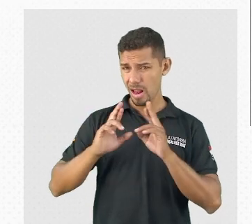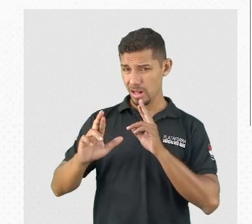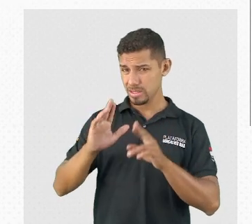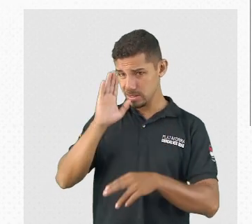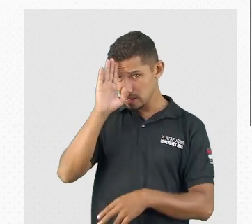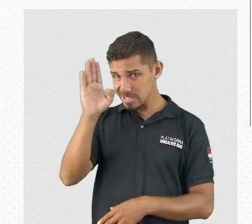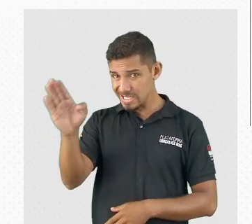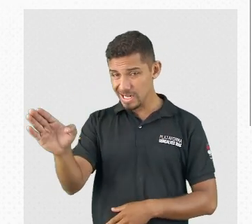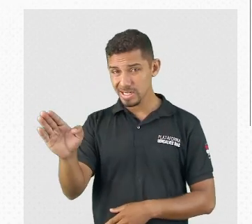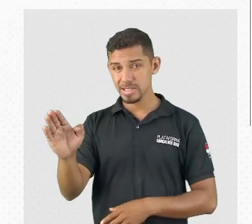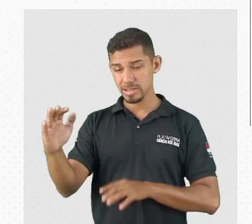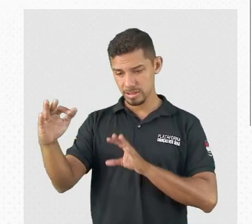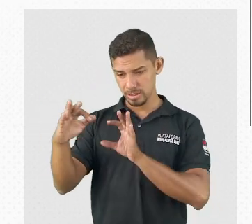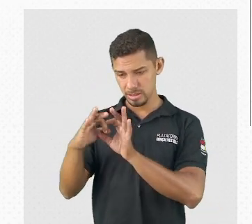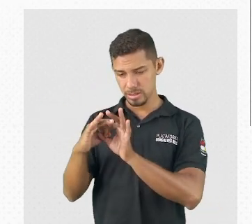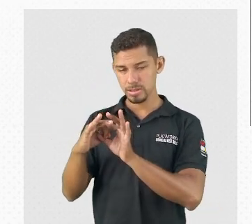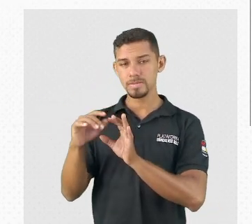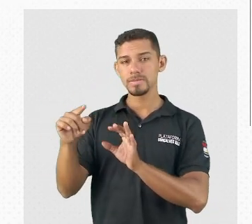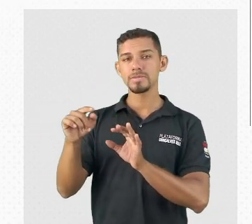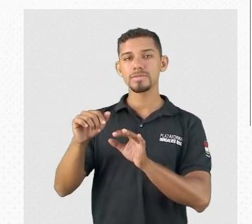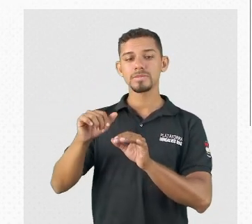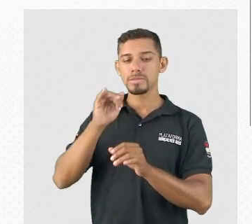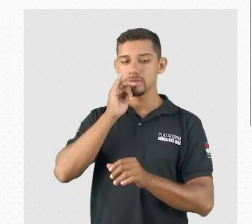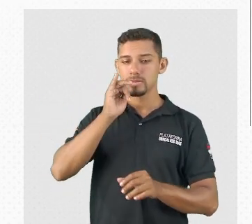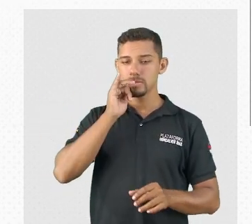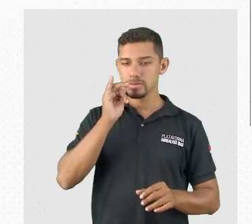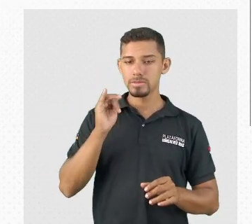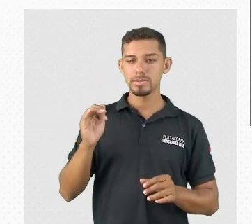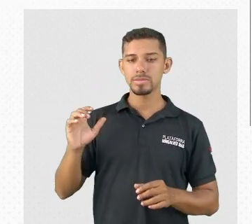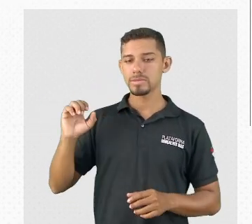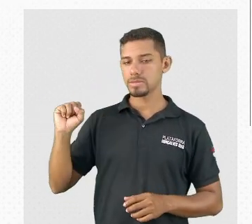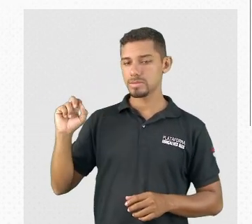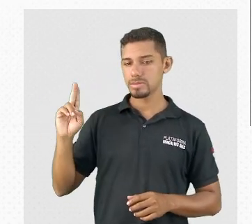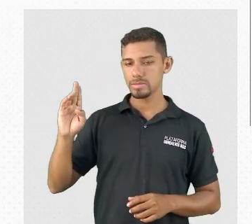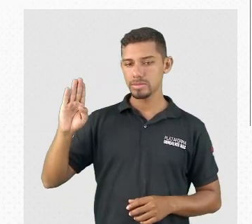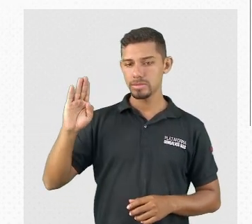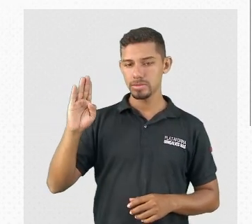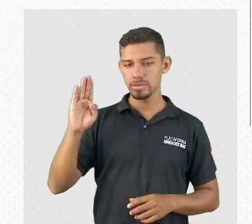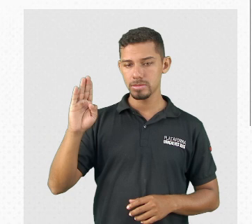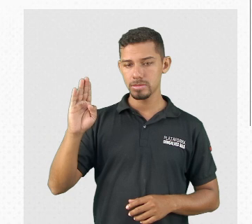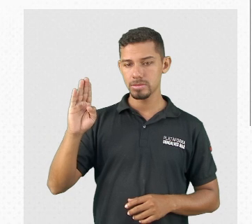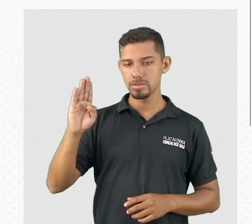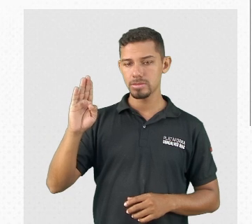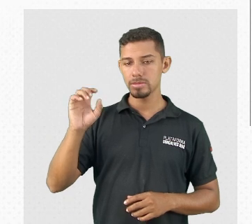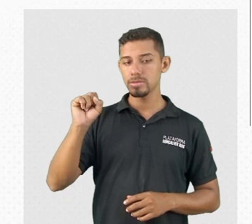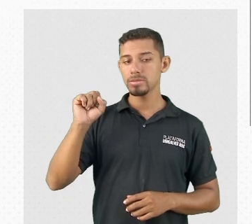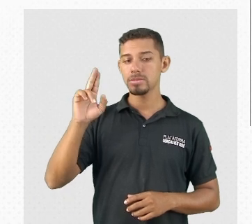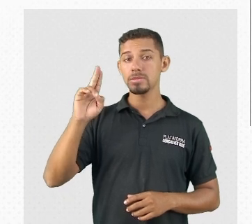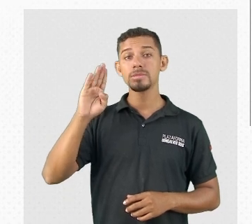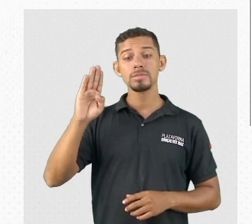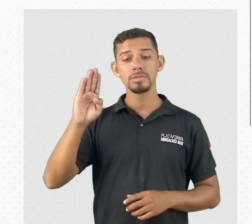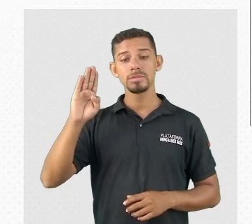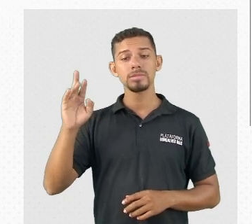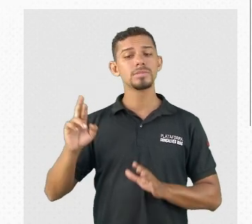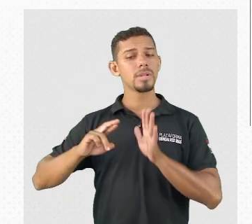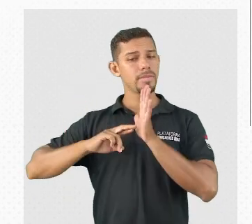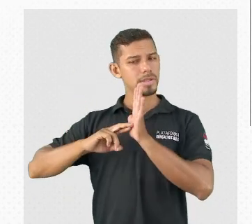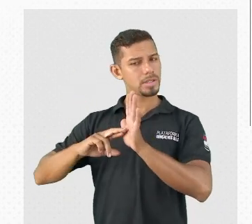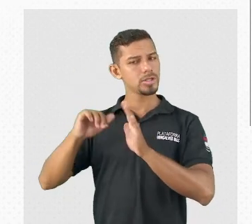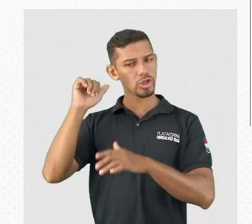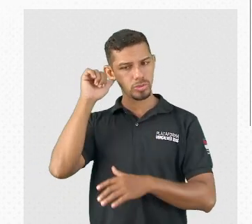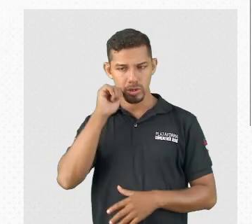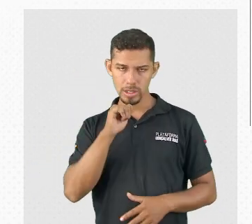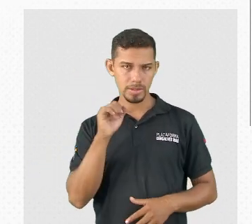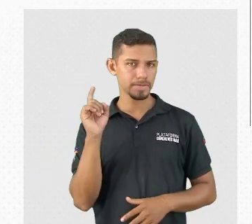com reversão do quadro de subrepresentação de mulheres? Não, né? Não